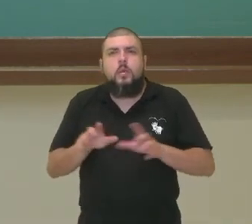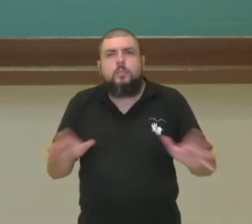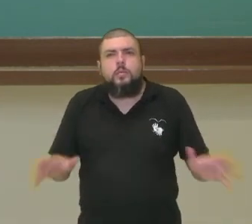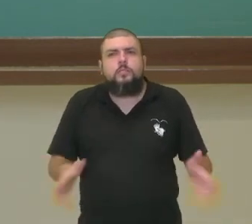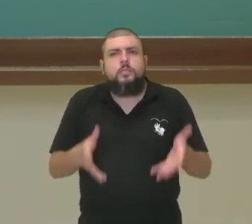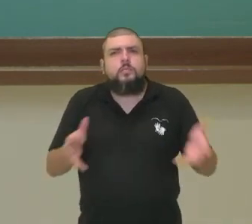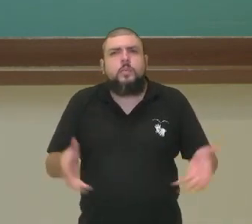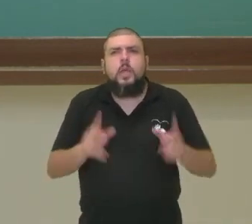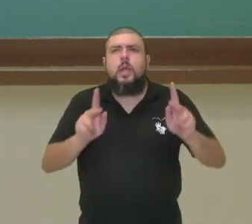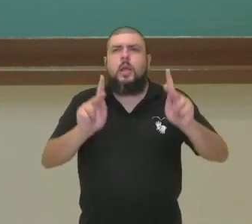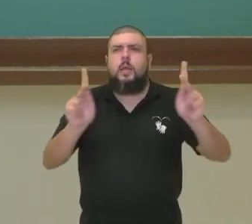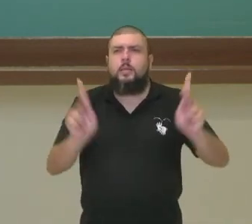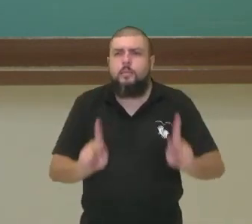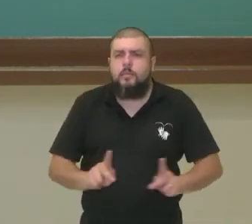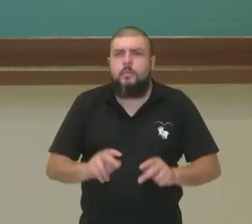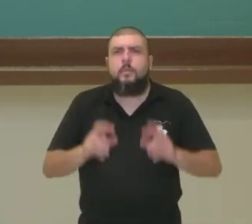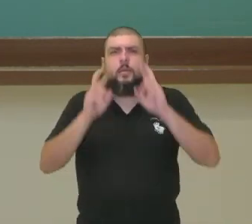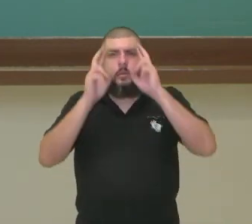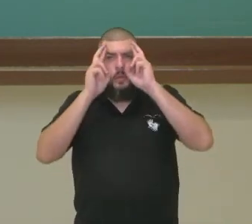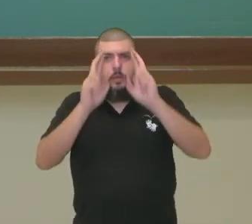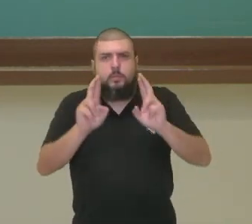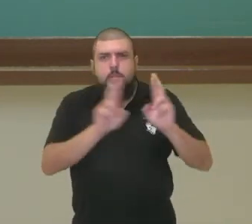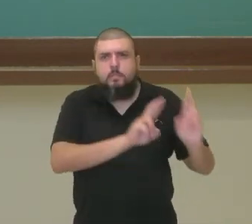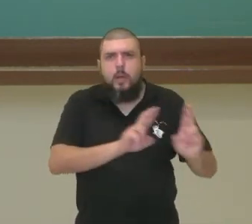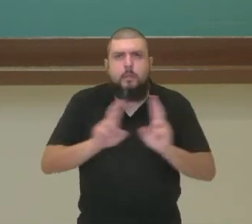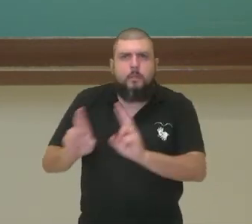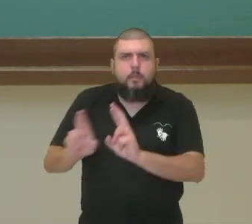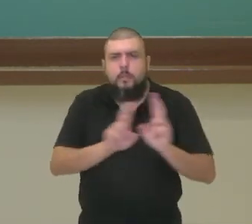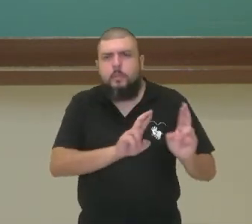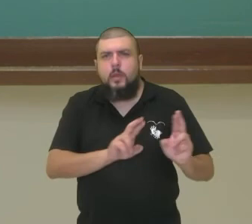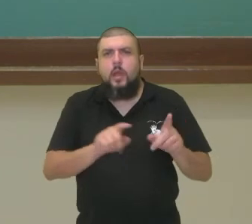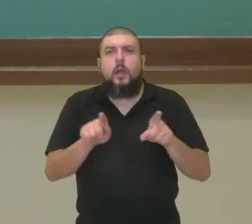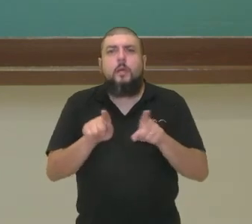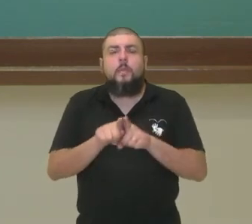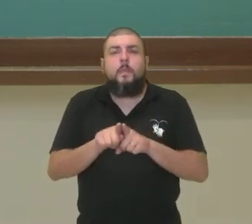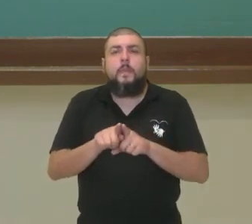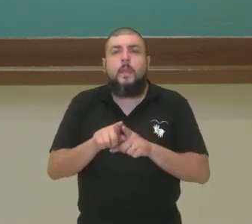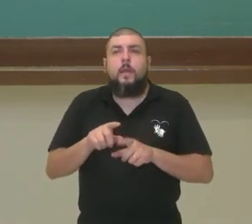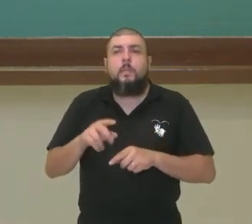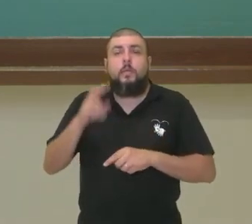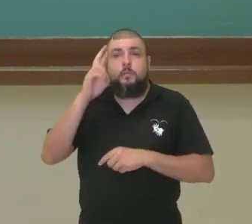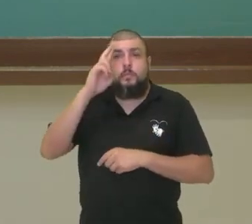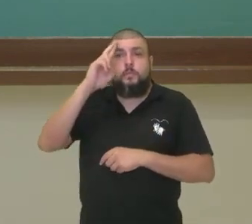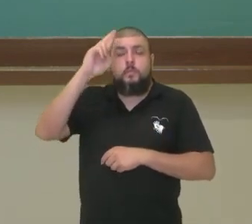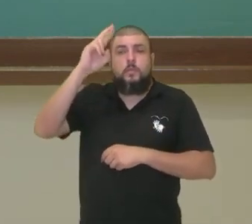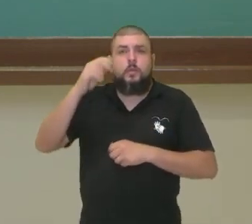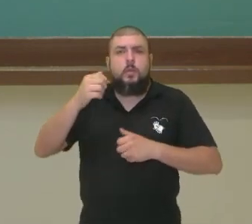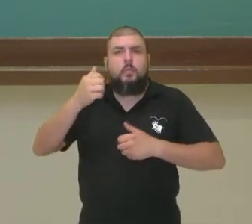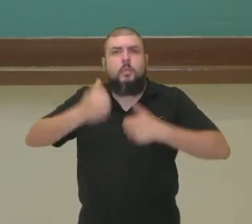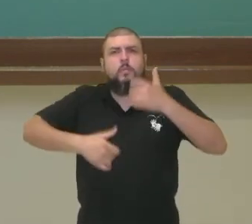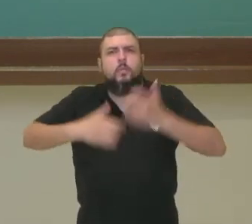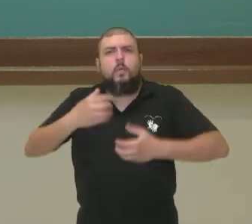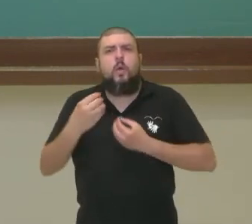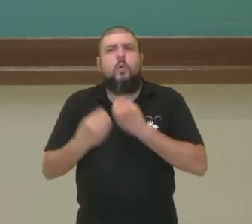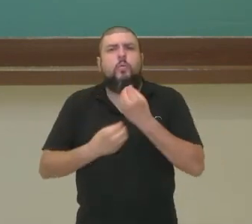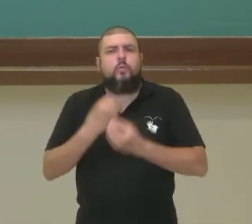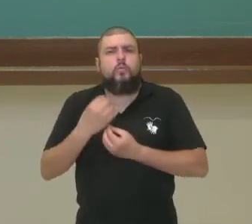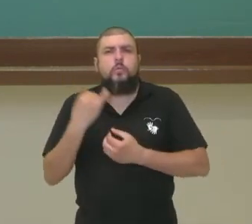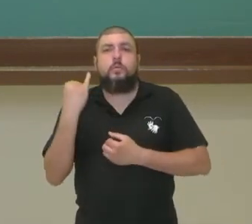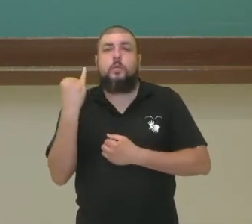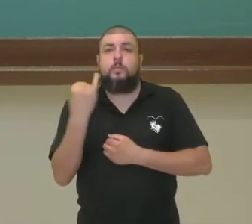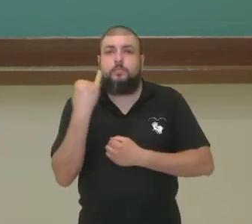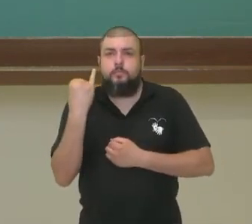respeito, tolerância, aquele que fala sobre a importância da liberdade religiosa, aquele